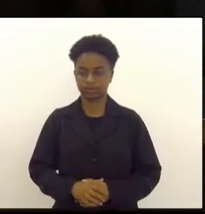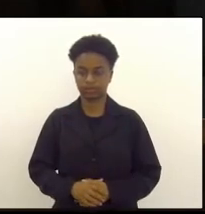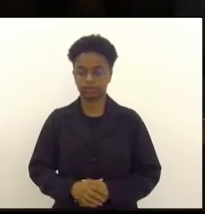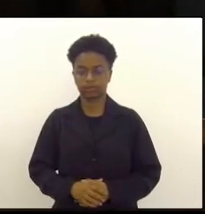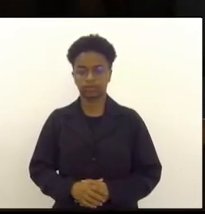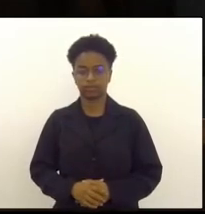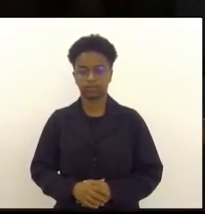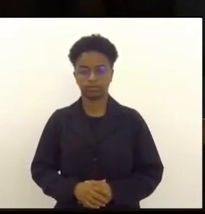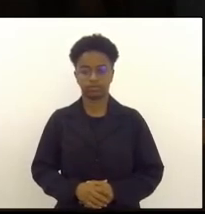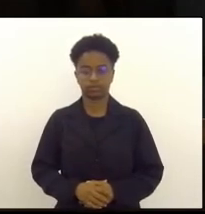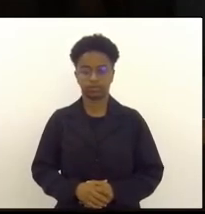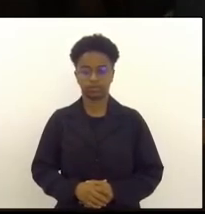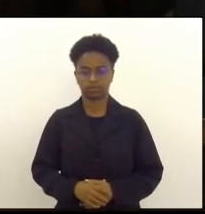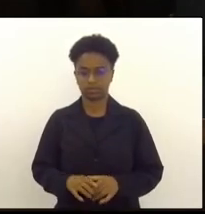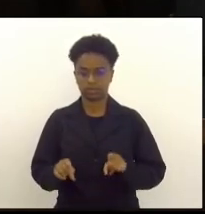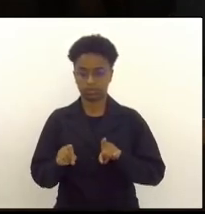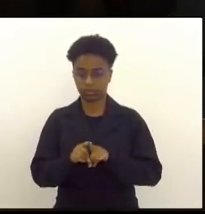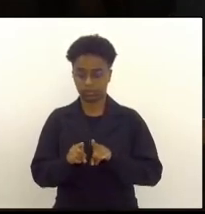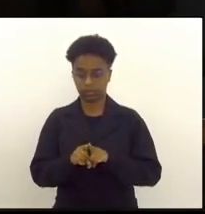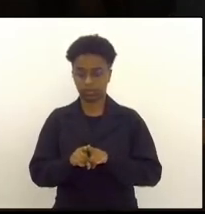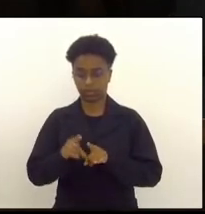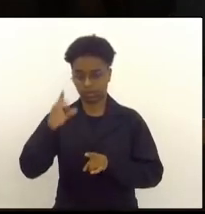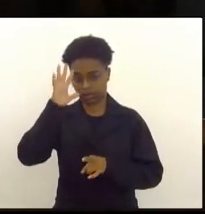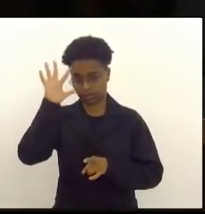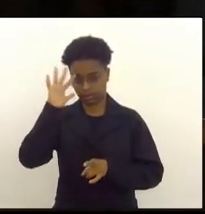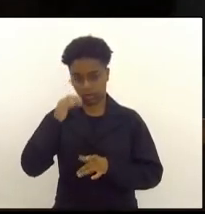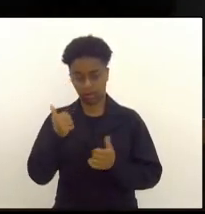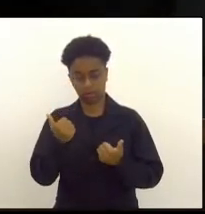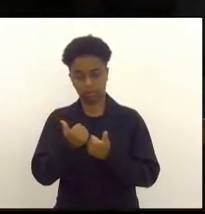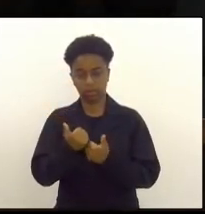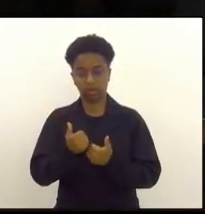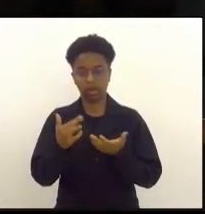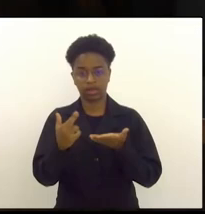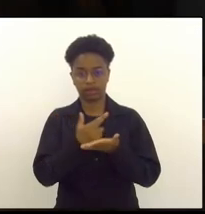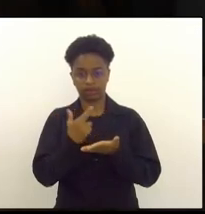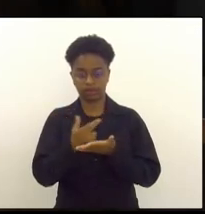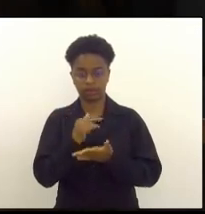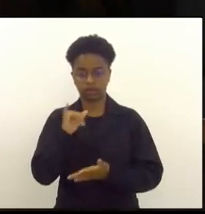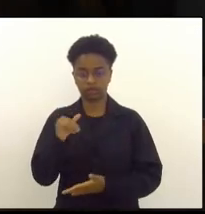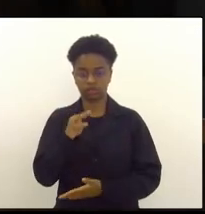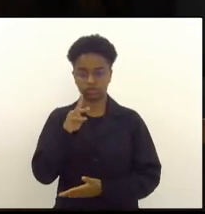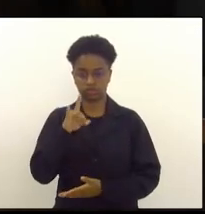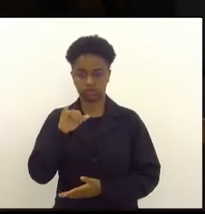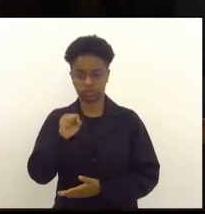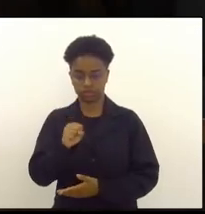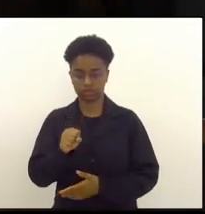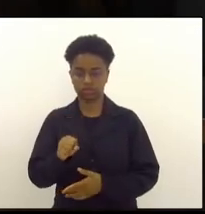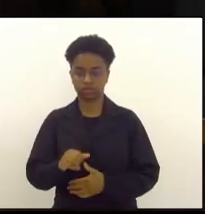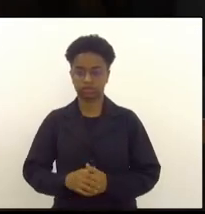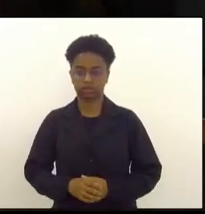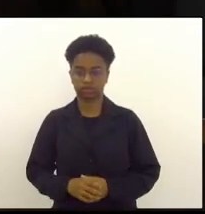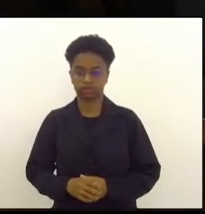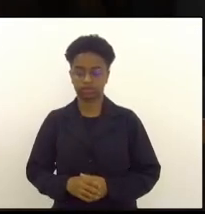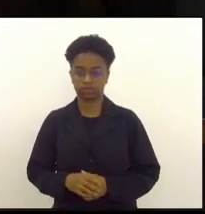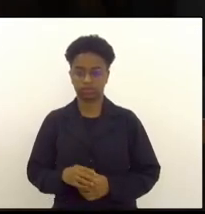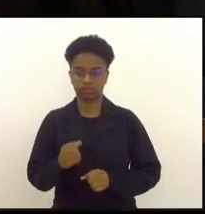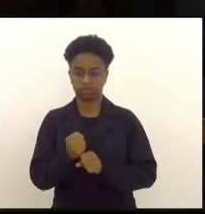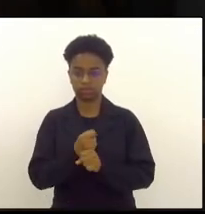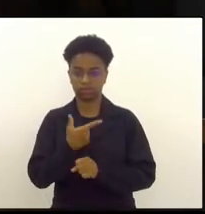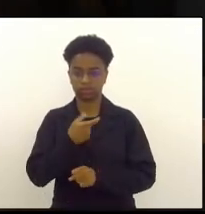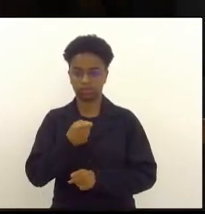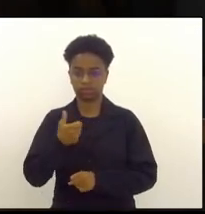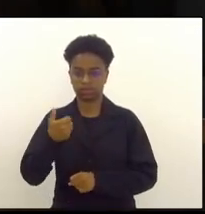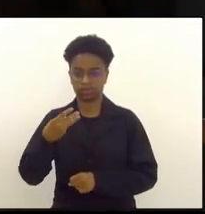Em sua contribuição teórica, foi coordenadora da revista Juris Plenum Previdenciária, de 2013